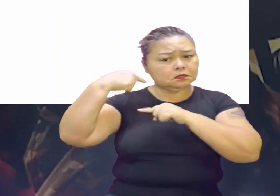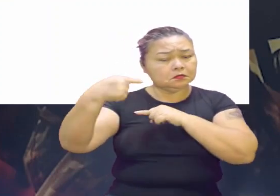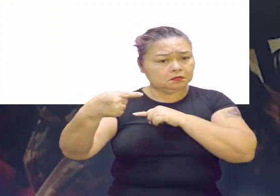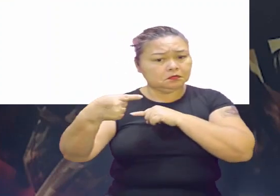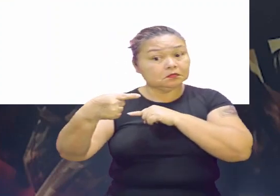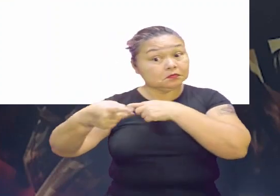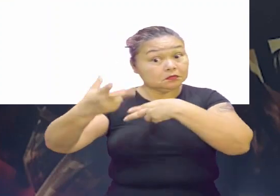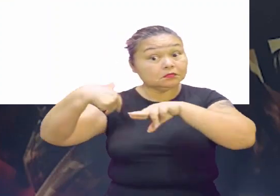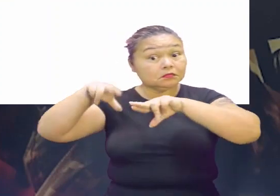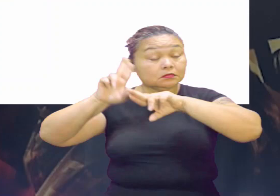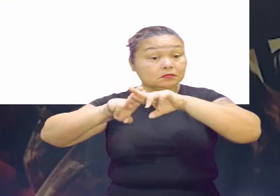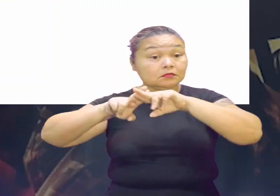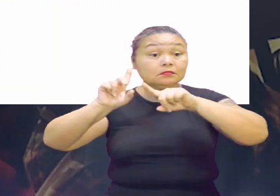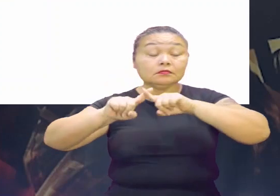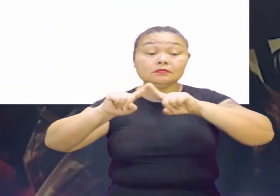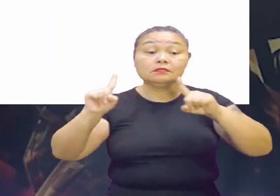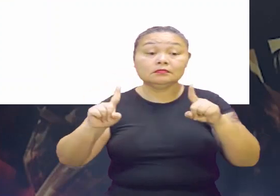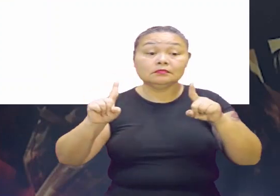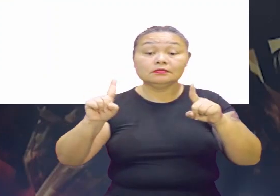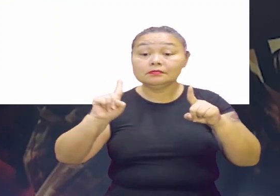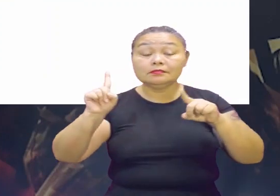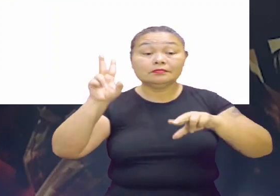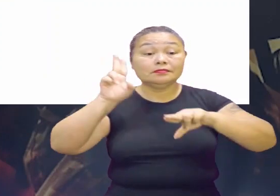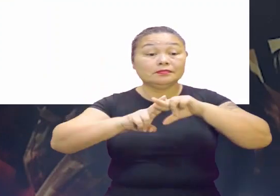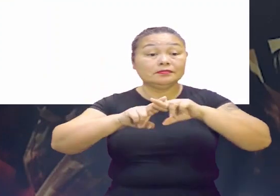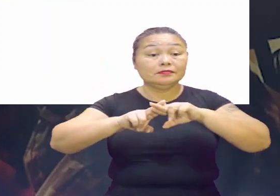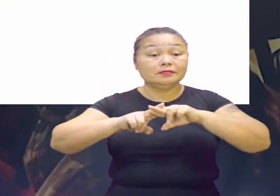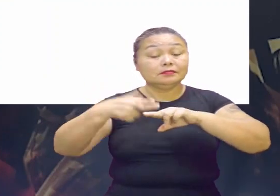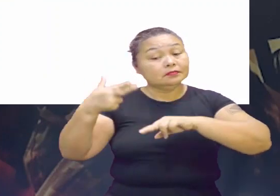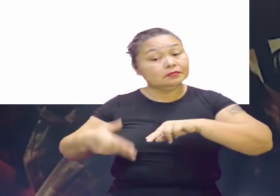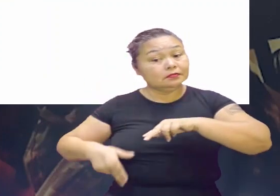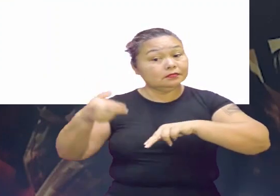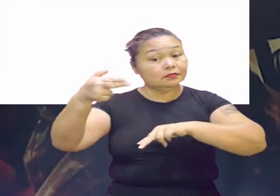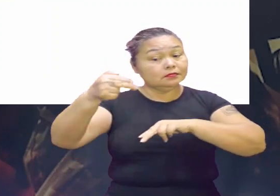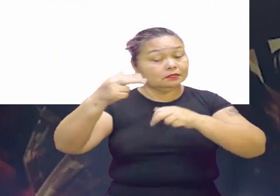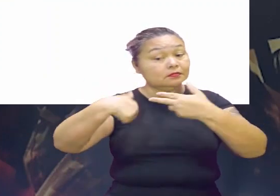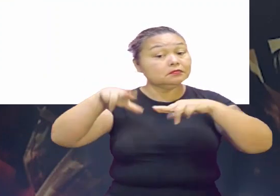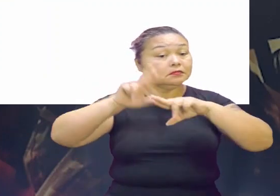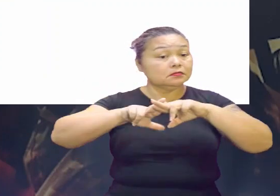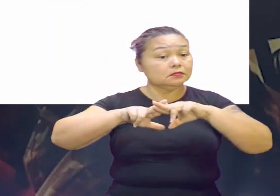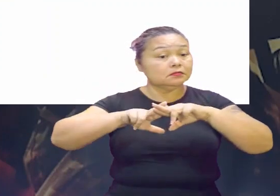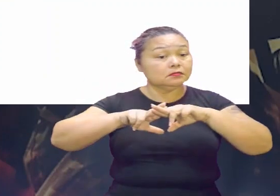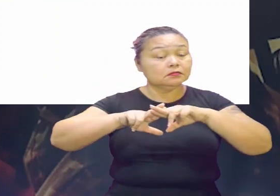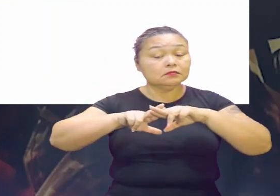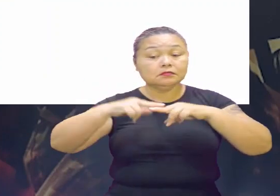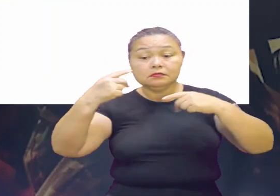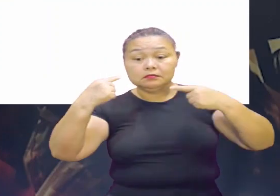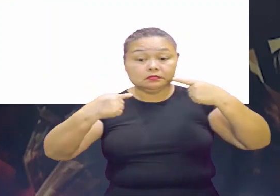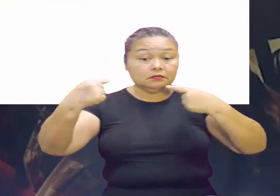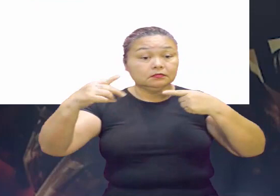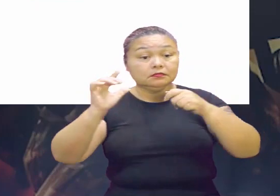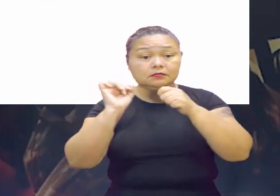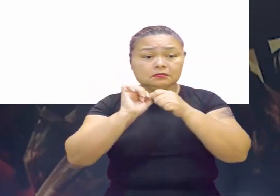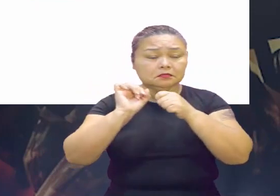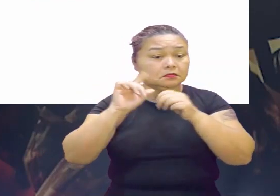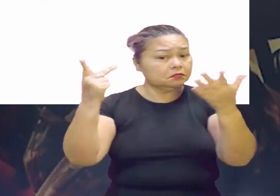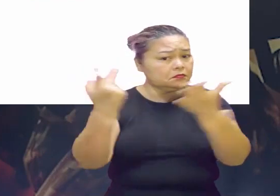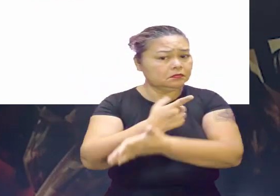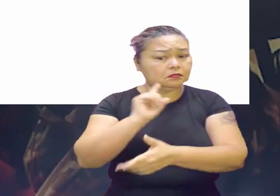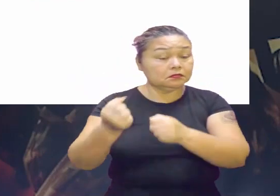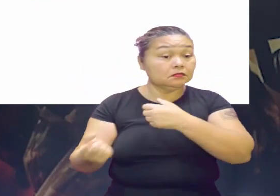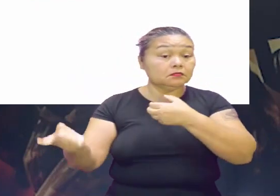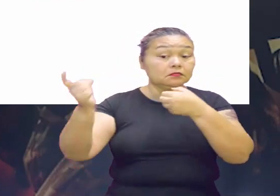ser preso. Mas, para não ser preso, ele poderia reagir à prisão e entrar no confronto. Mas isso não aconteceu,